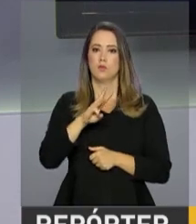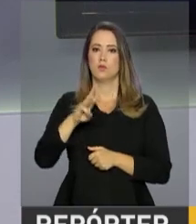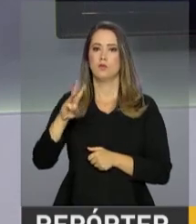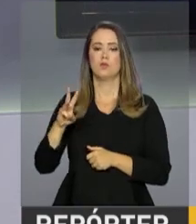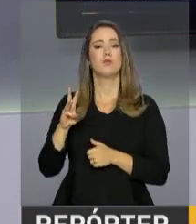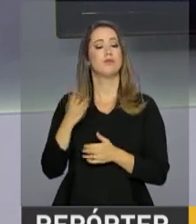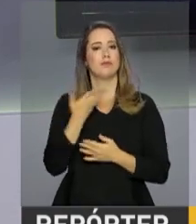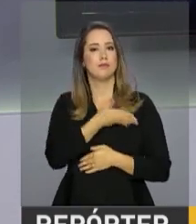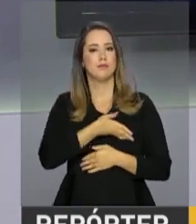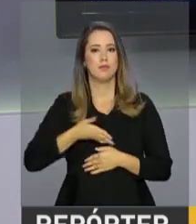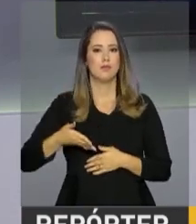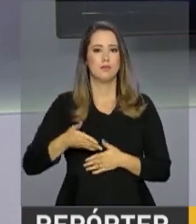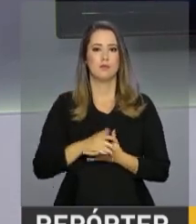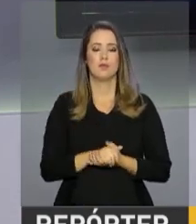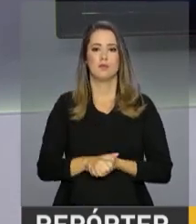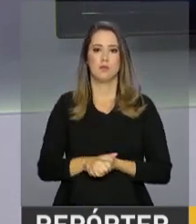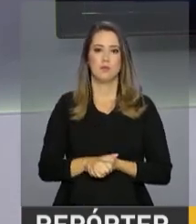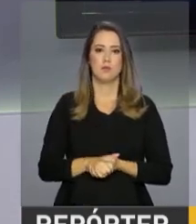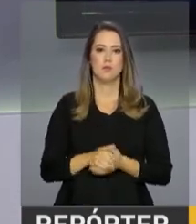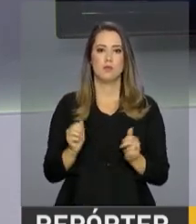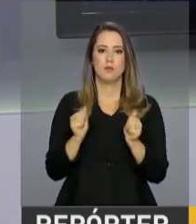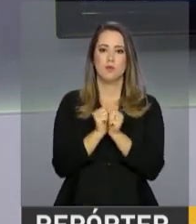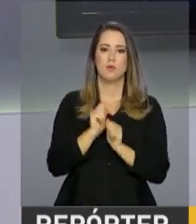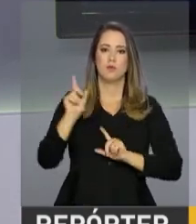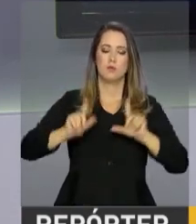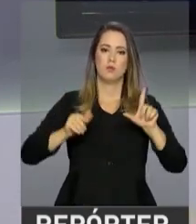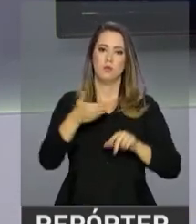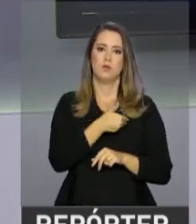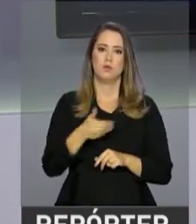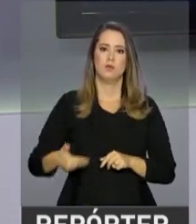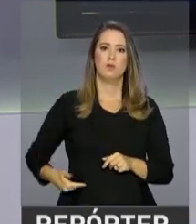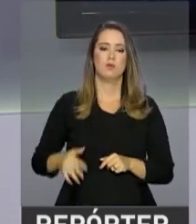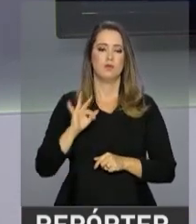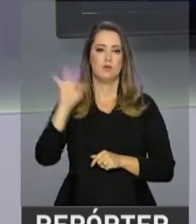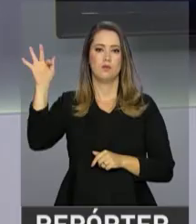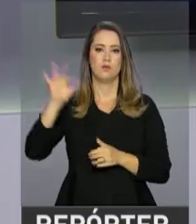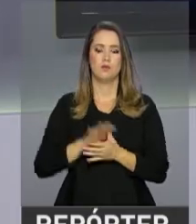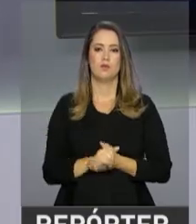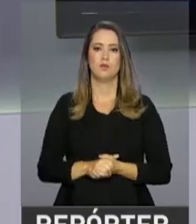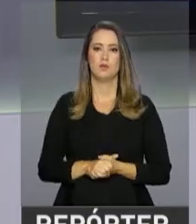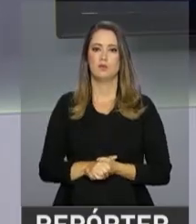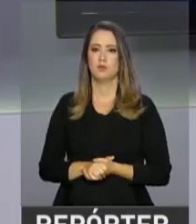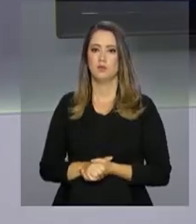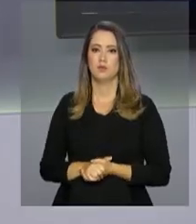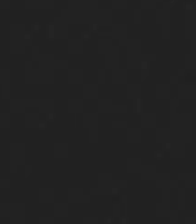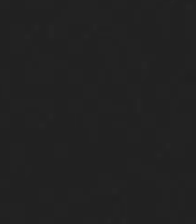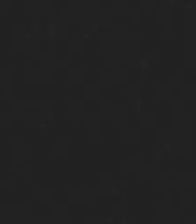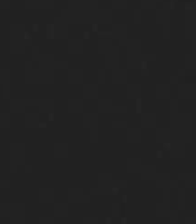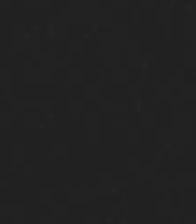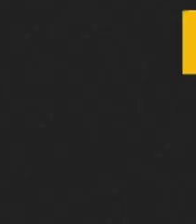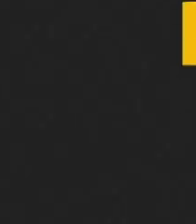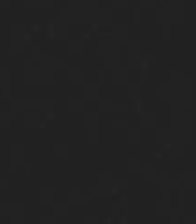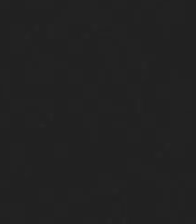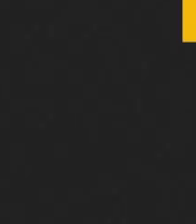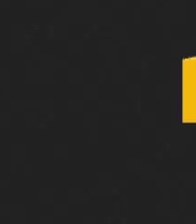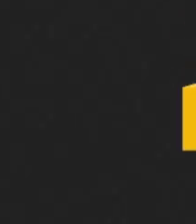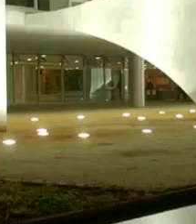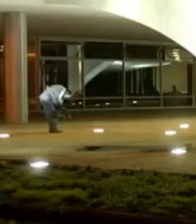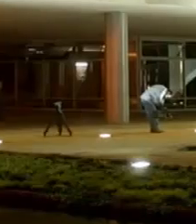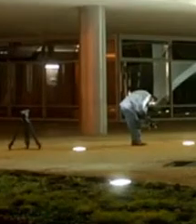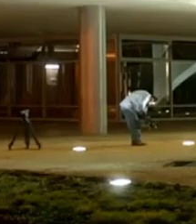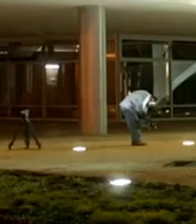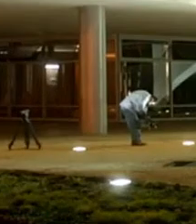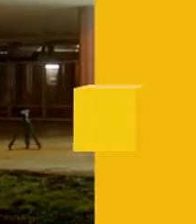também está na página da NBR na internet. Continue com a gente, NBR, a TV do Governo Federal.